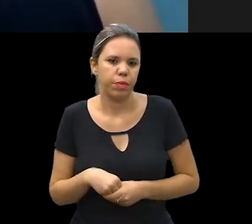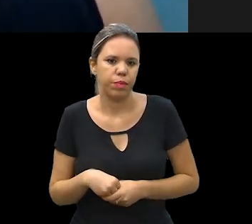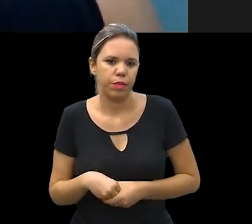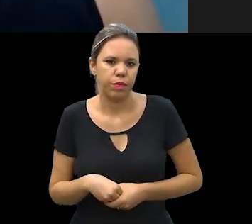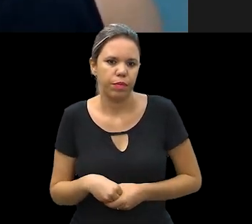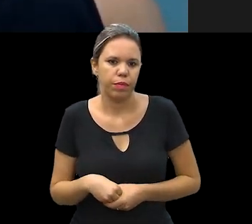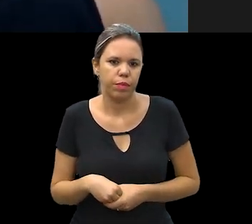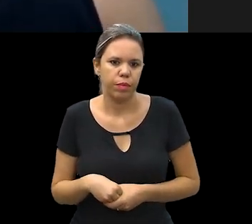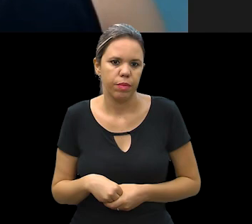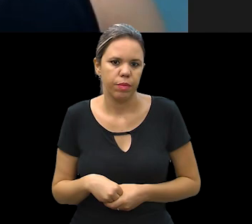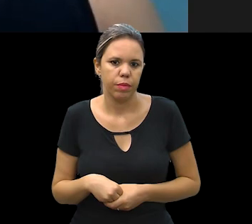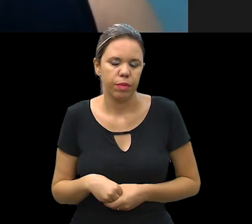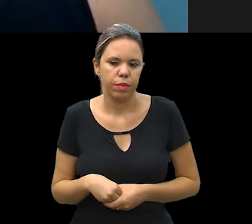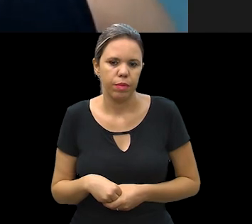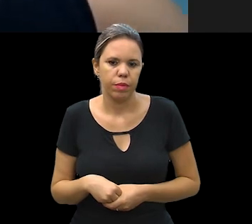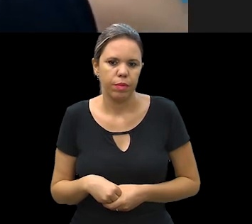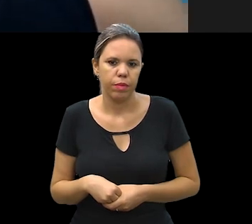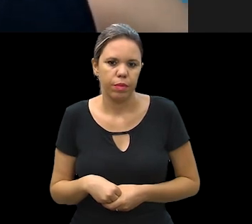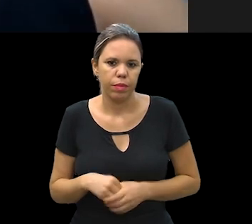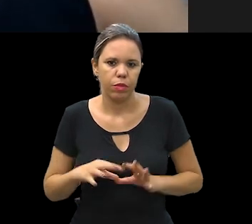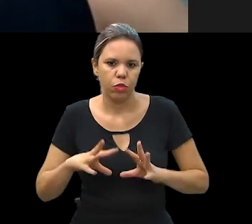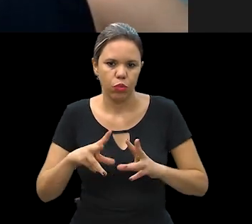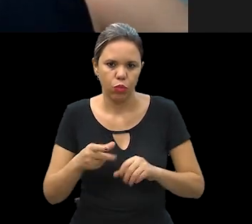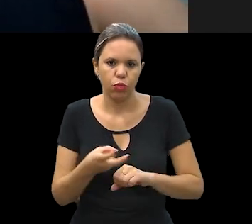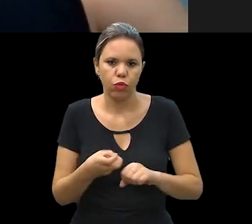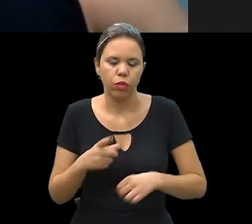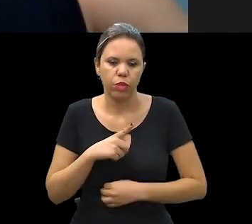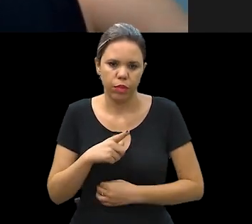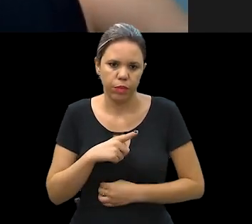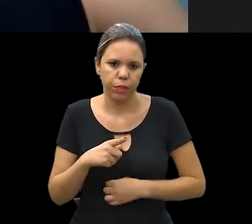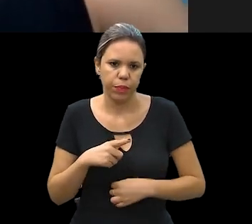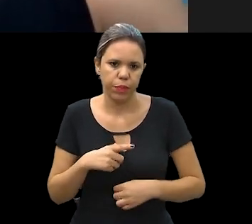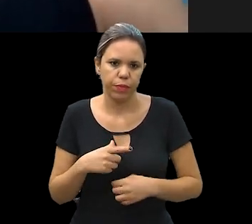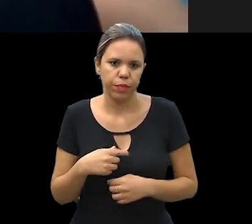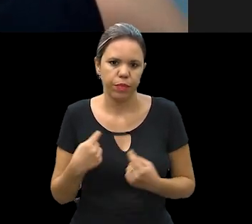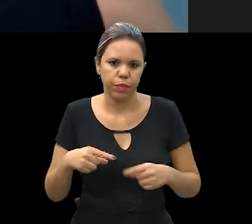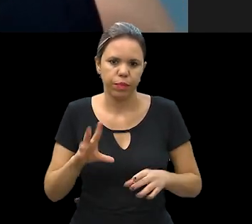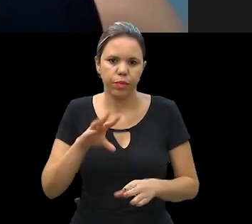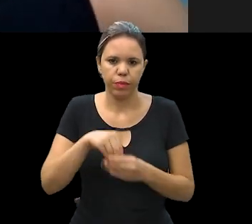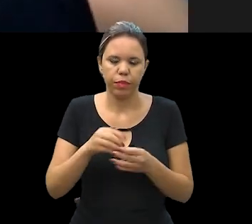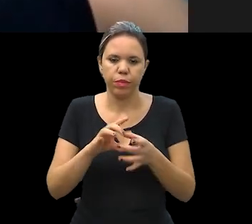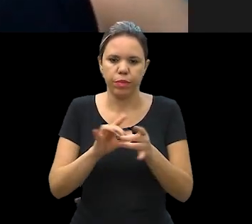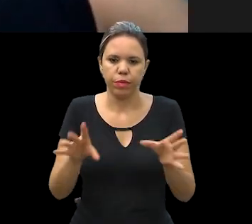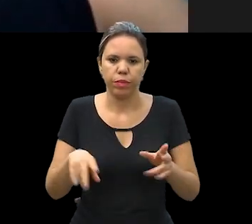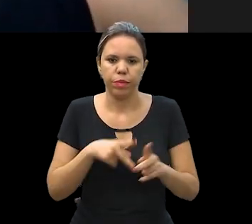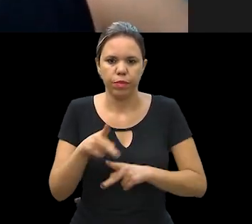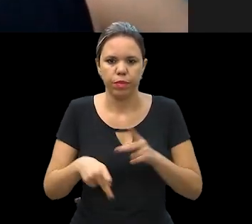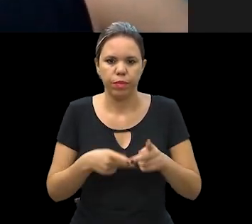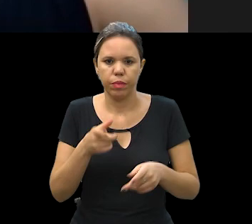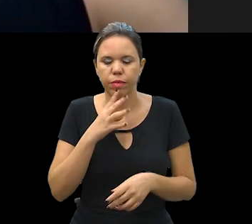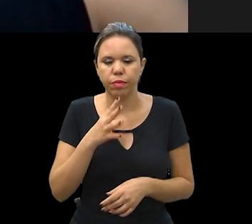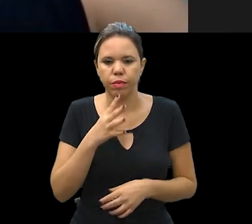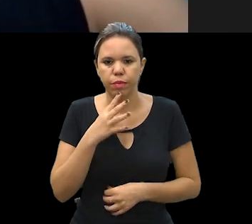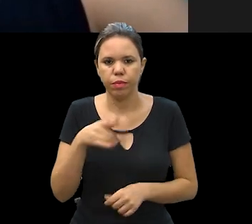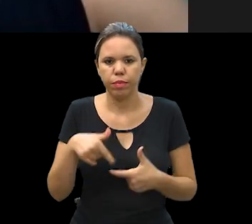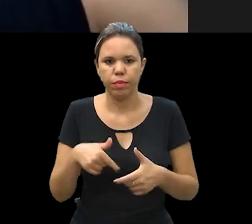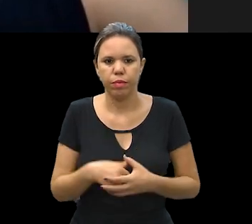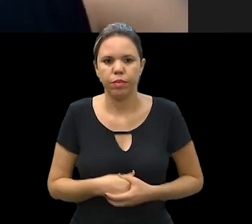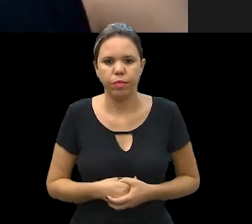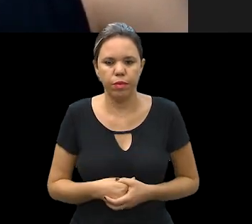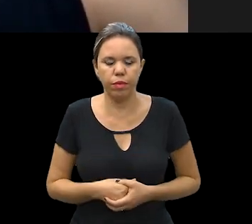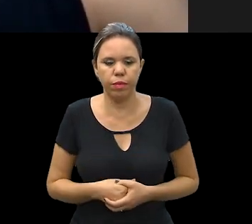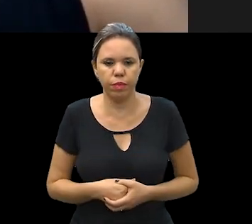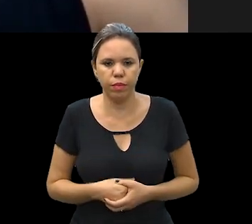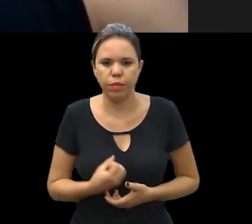Spotify, Deezer. Exatamente, todas essas plataformas, nossas músicas estão disponíveis lá pra galera poder conhecer nosso